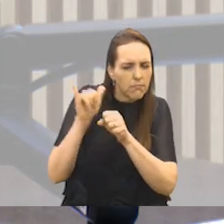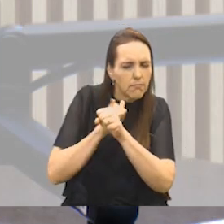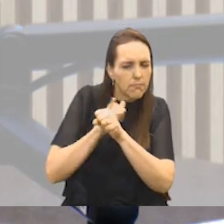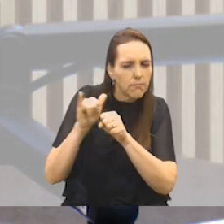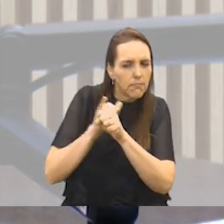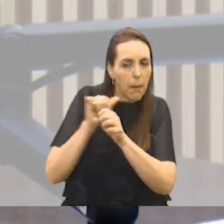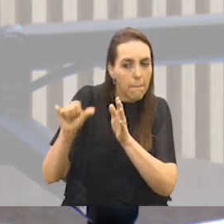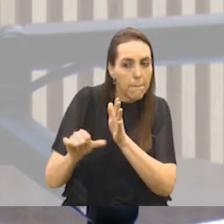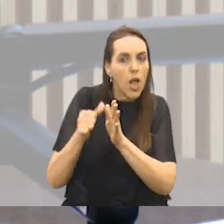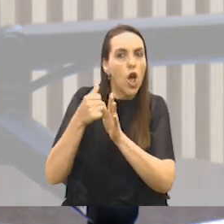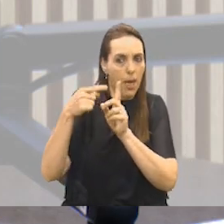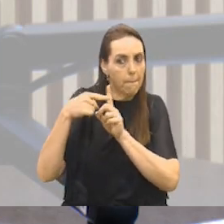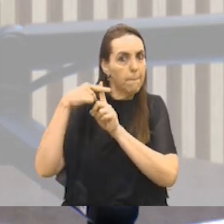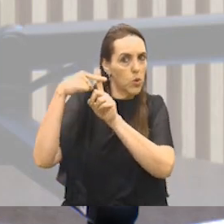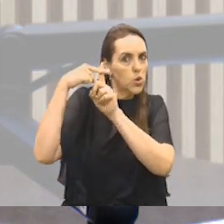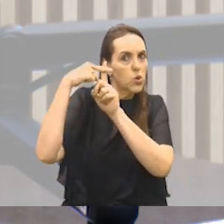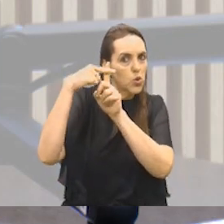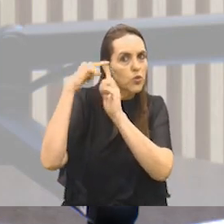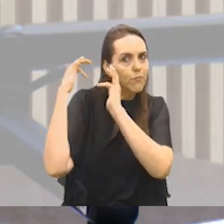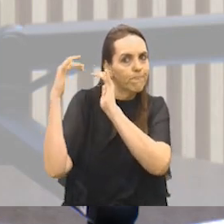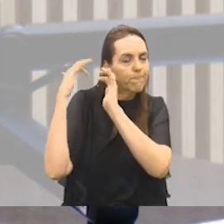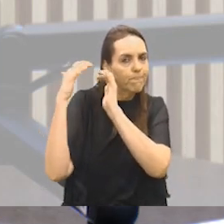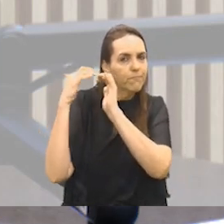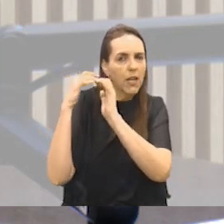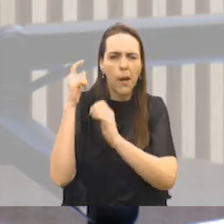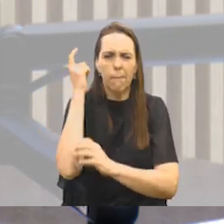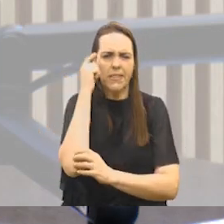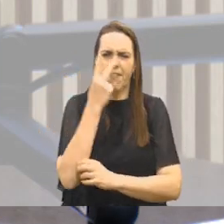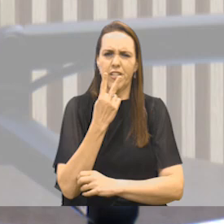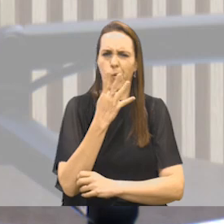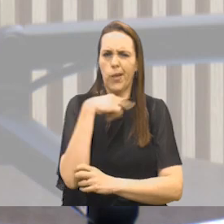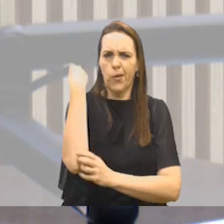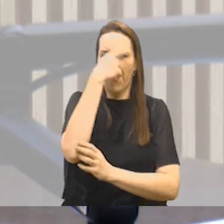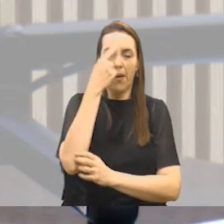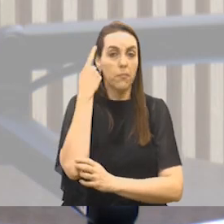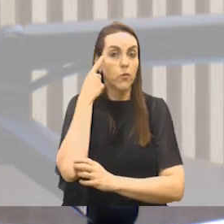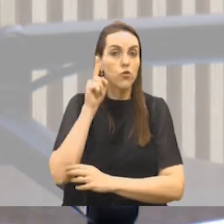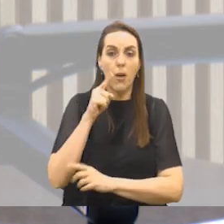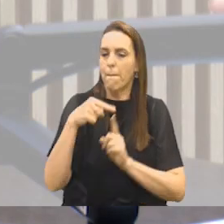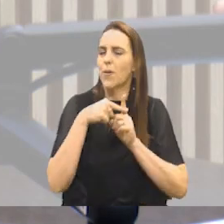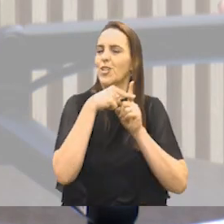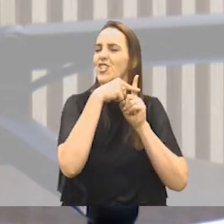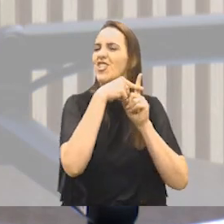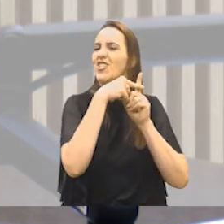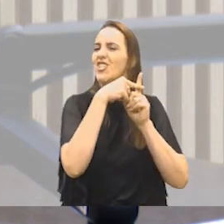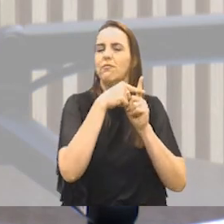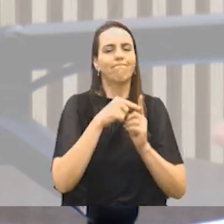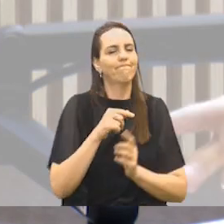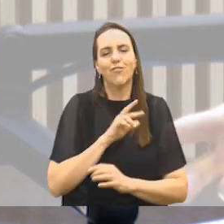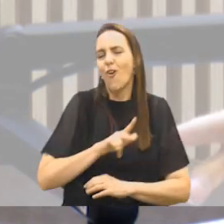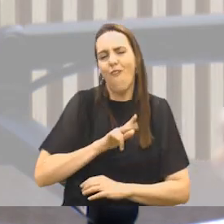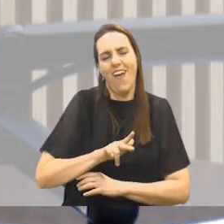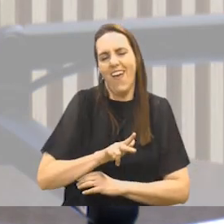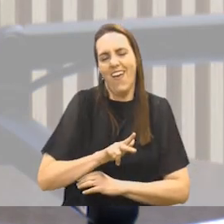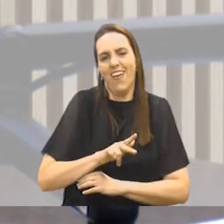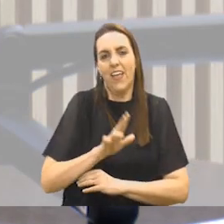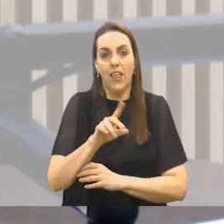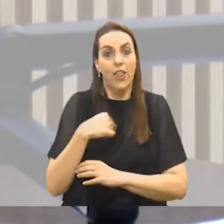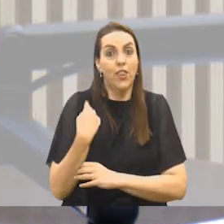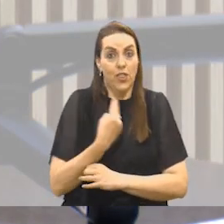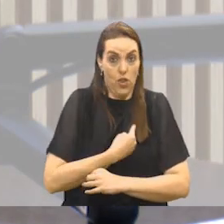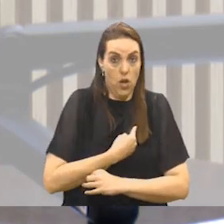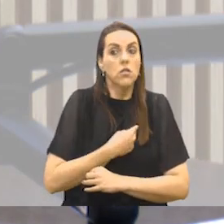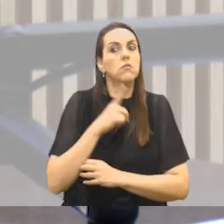trabalhar os teus pensamentos. Não adianta você pensar que você vai ficar 24 horas do teu dia positiva. Não é